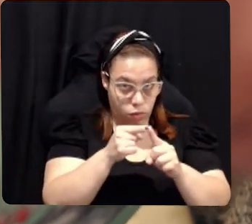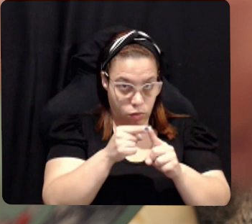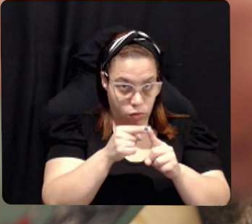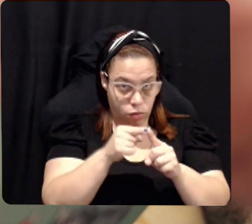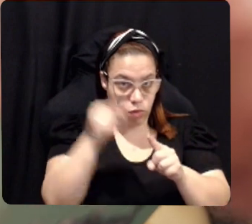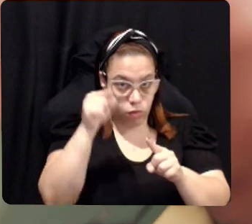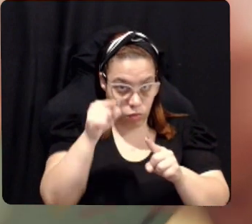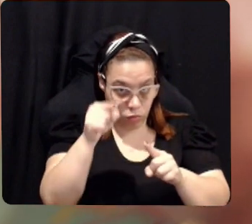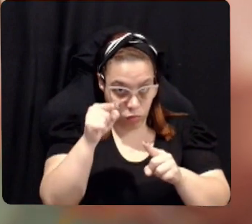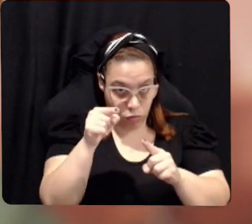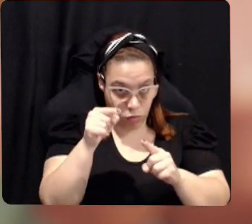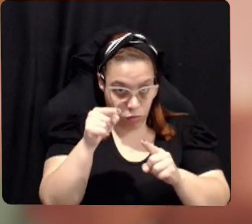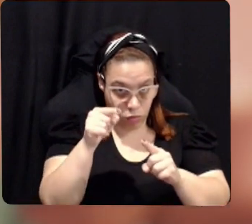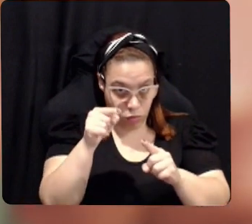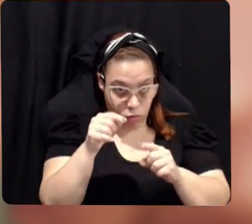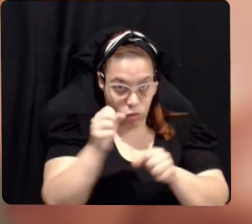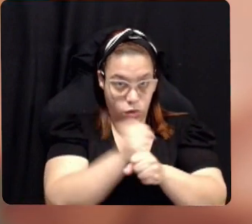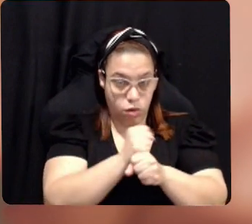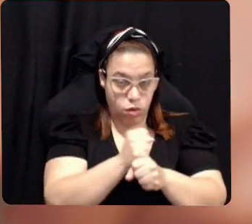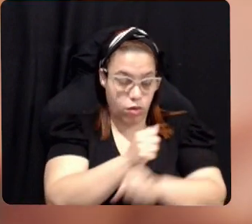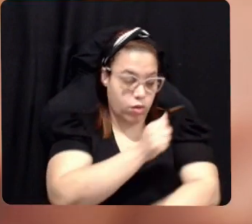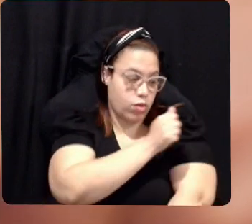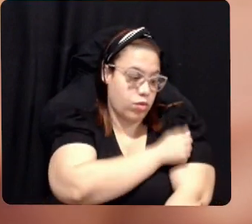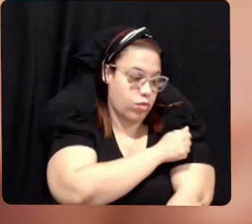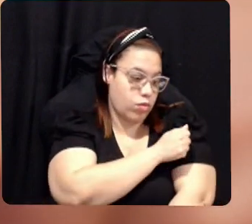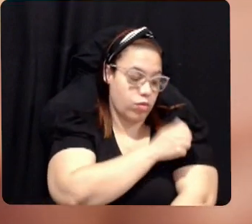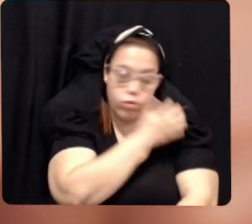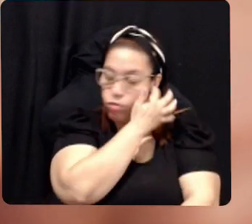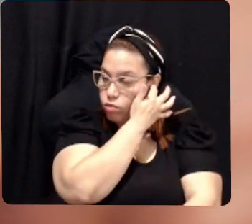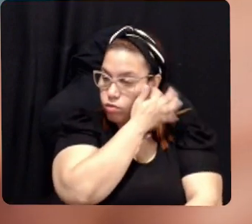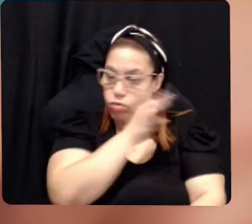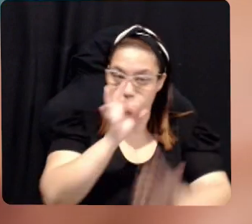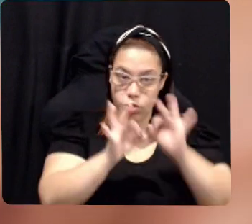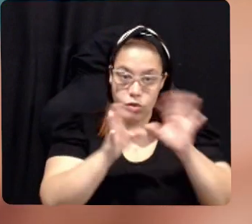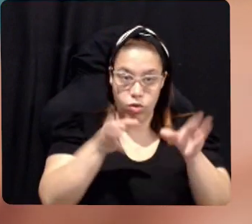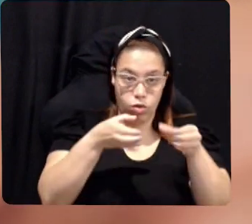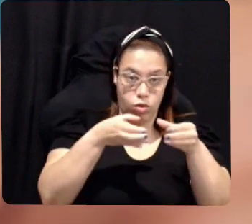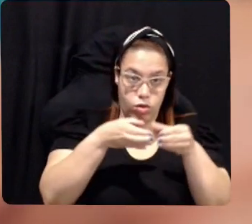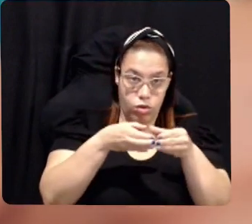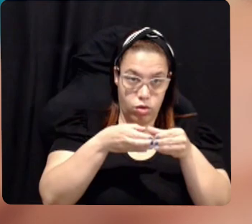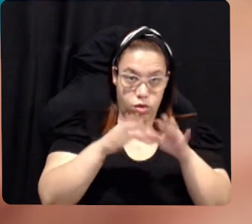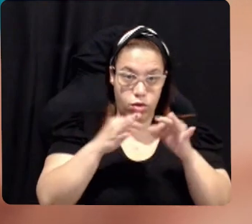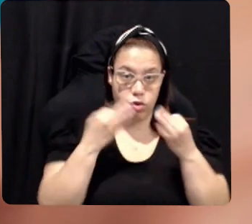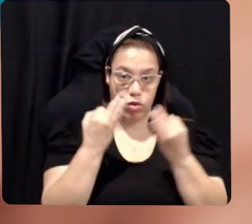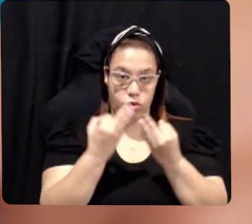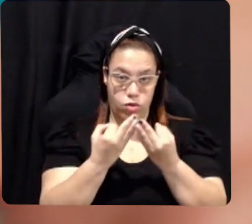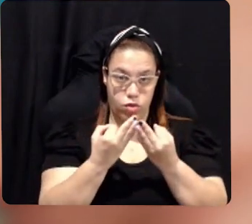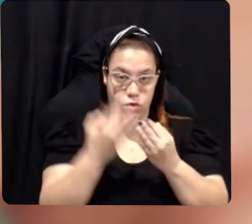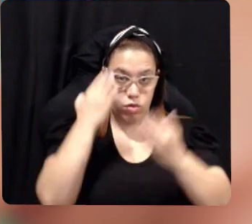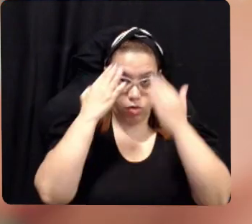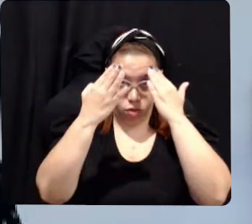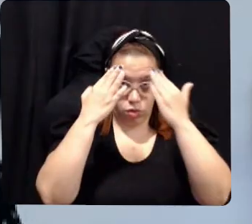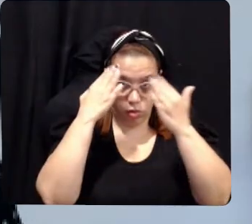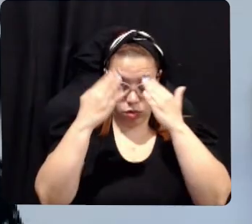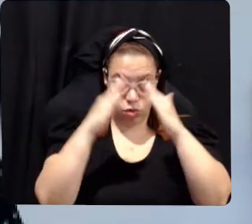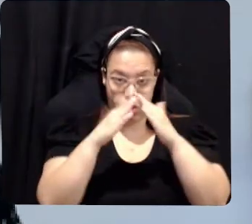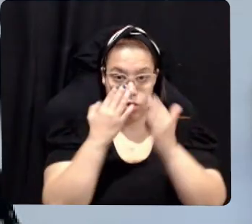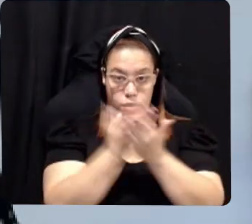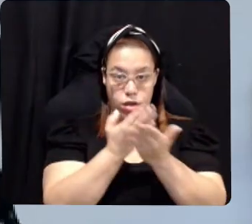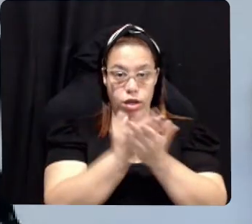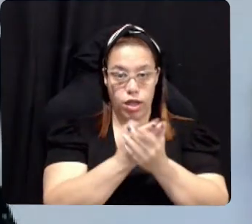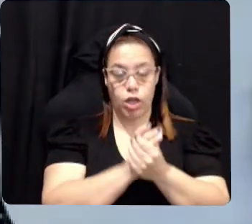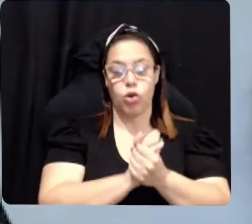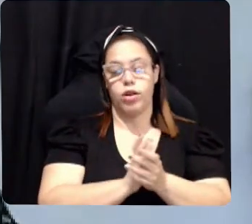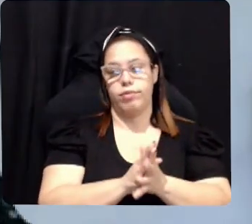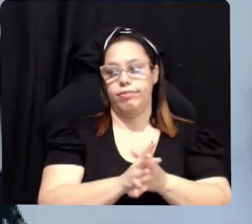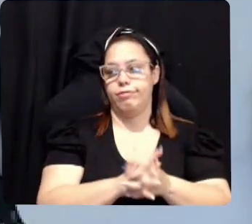as metas daquela ano escolar. Esse plano é feito em conjunto com a família, os terapeutas e